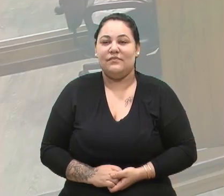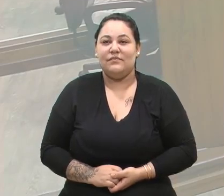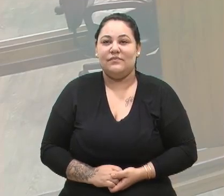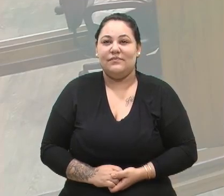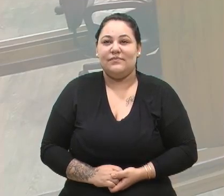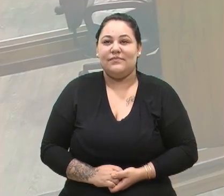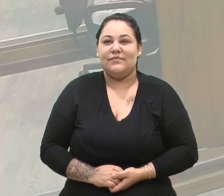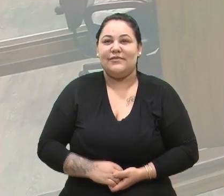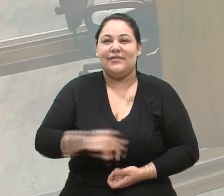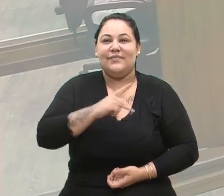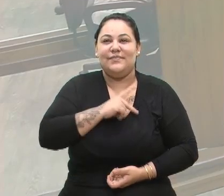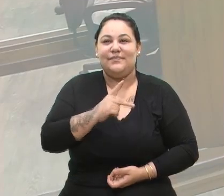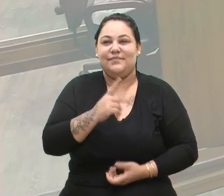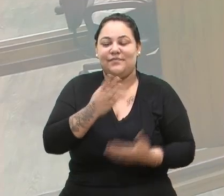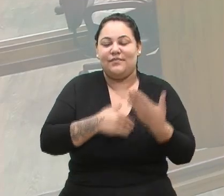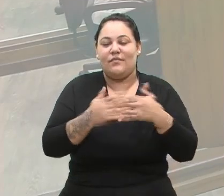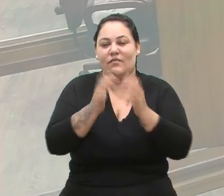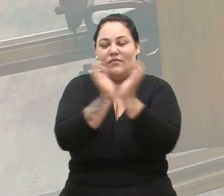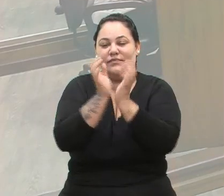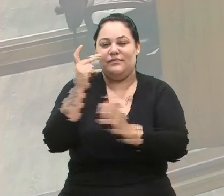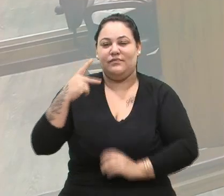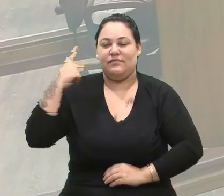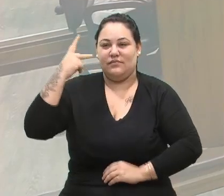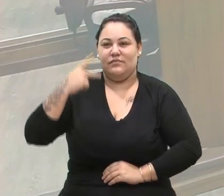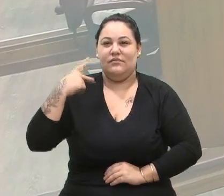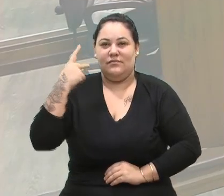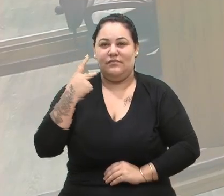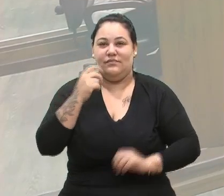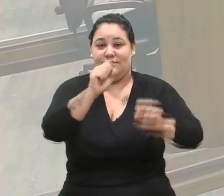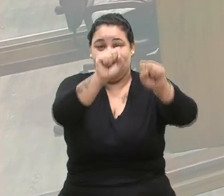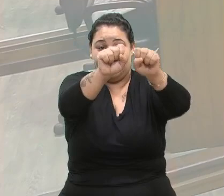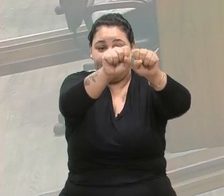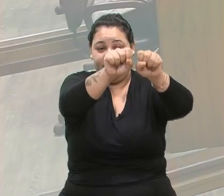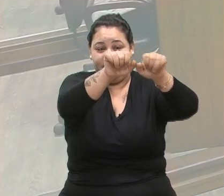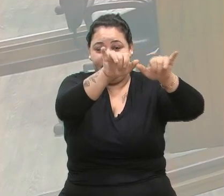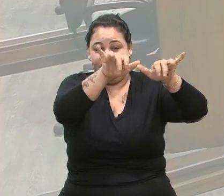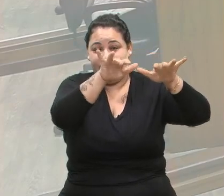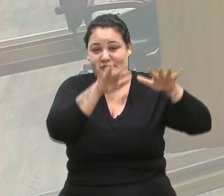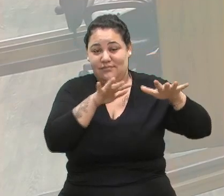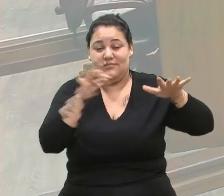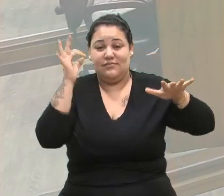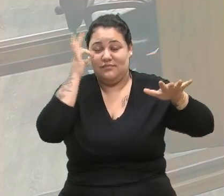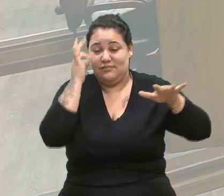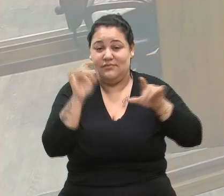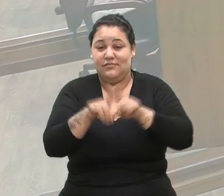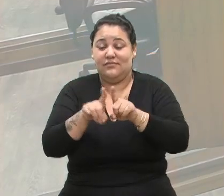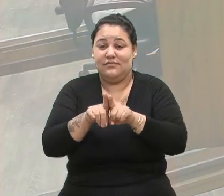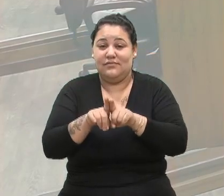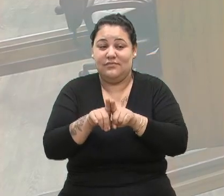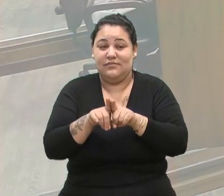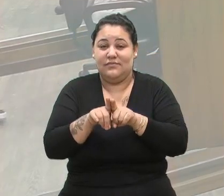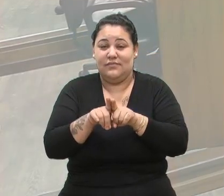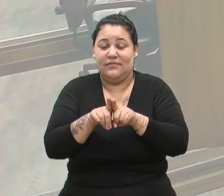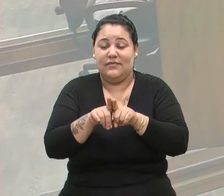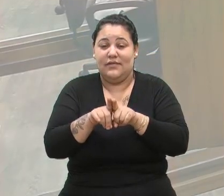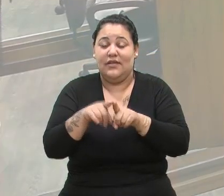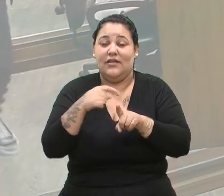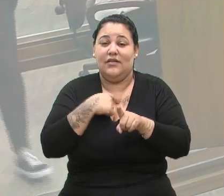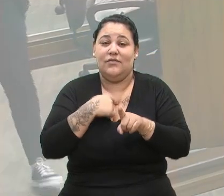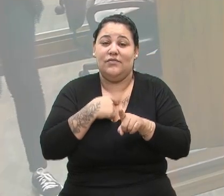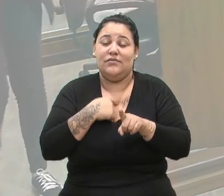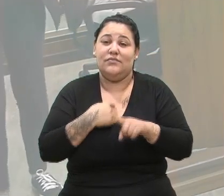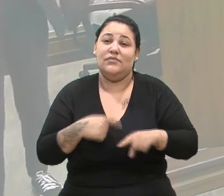Senhora presidente, caros colegas vereadores e a plateia que nos assistem, eu também não posso deixar